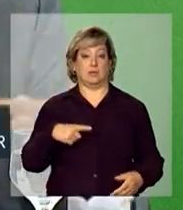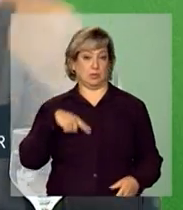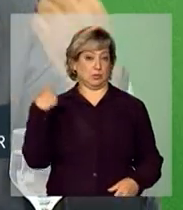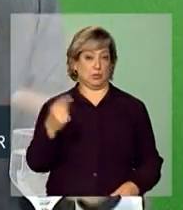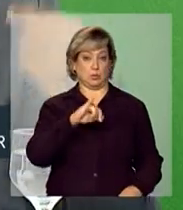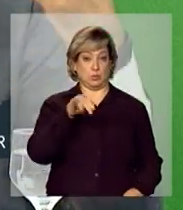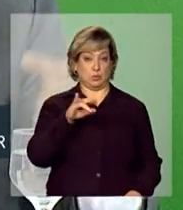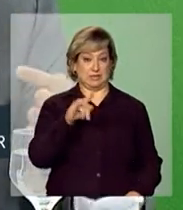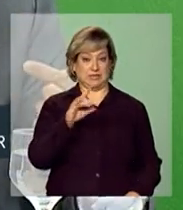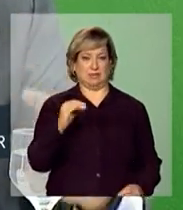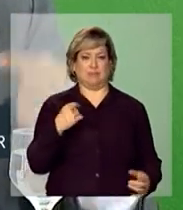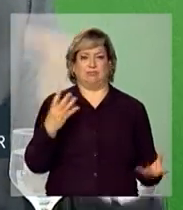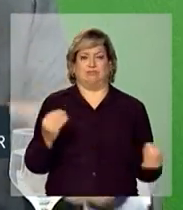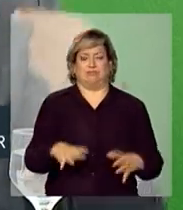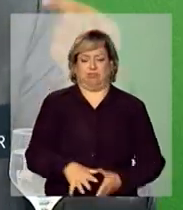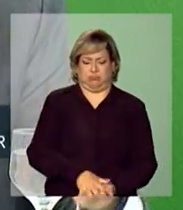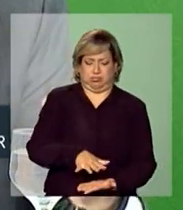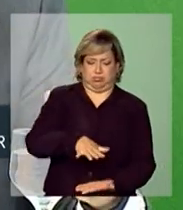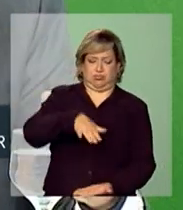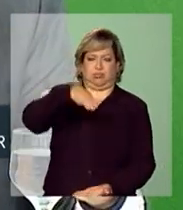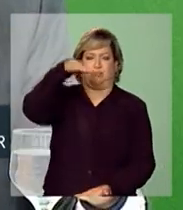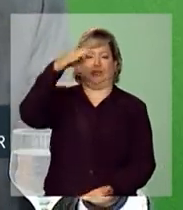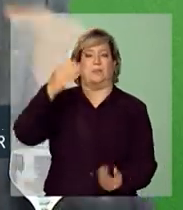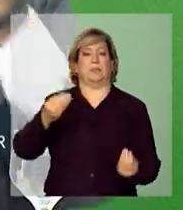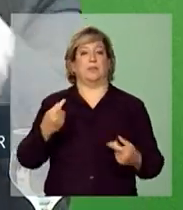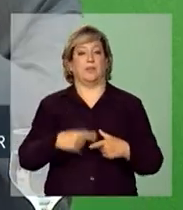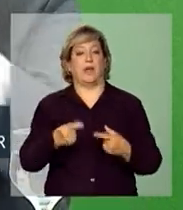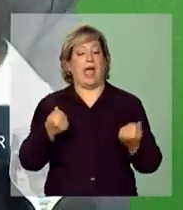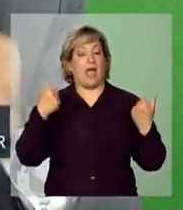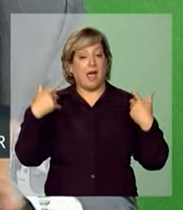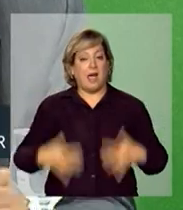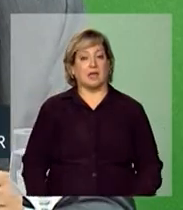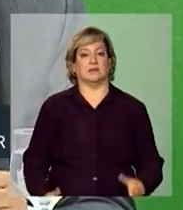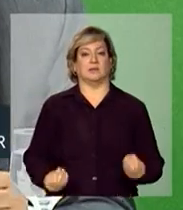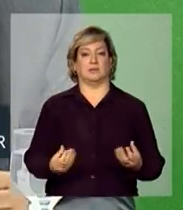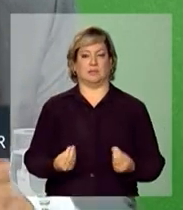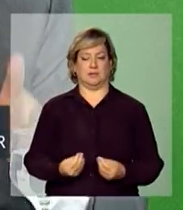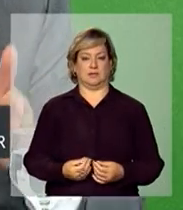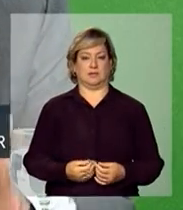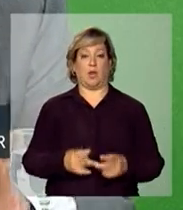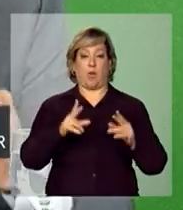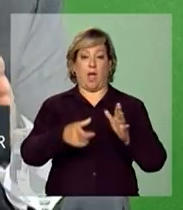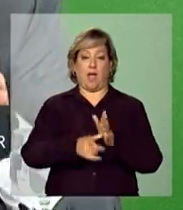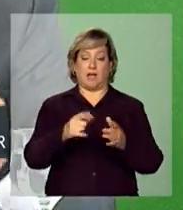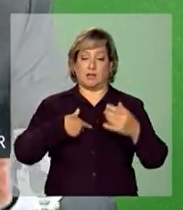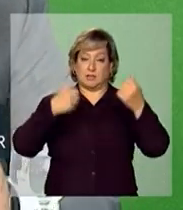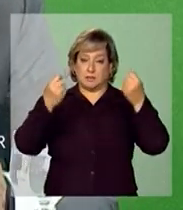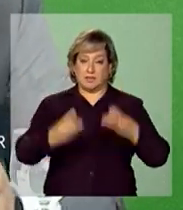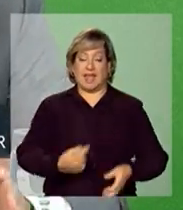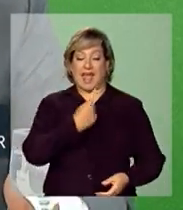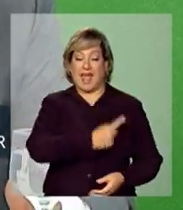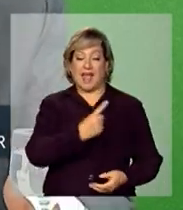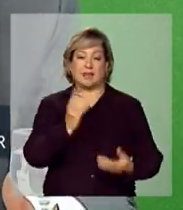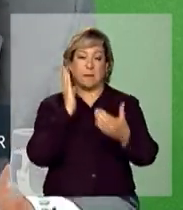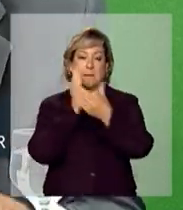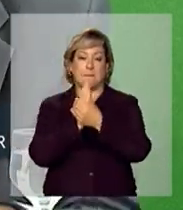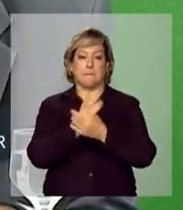o custo disso que o estado brasileiro poder judiciário é altíssimo Como eu disse naquela apresentação cada processo